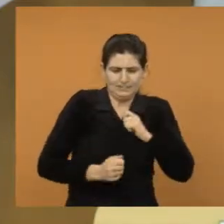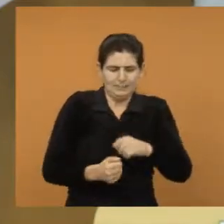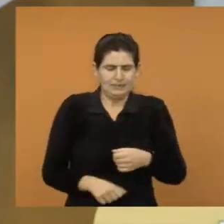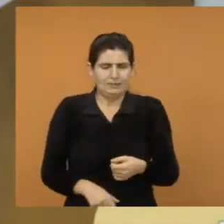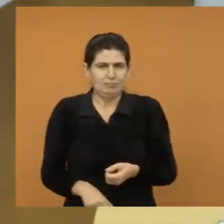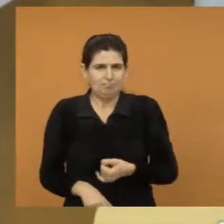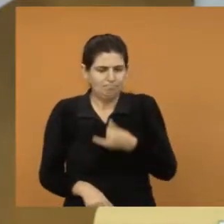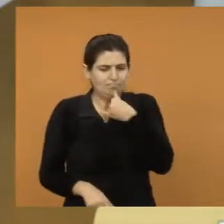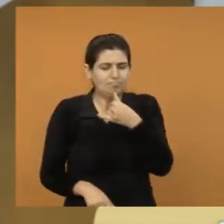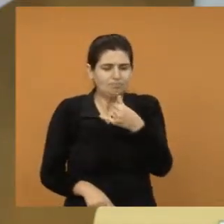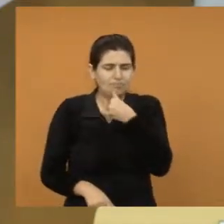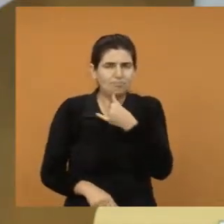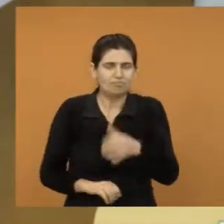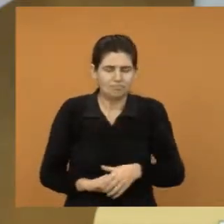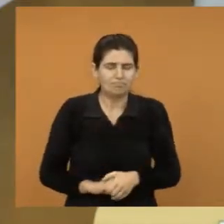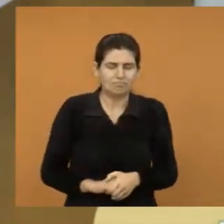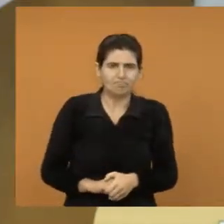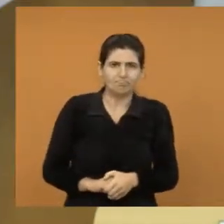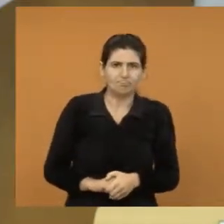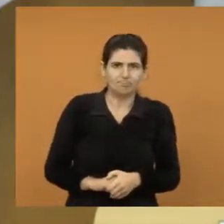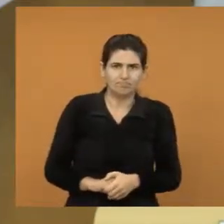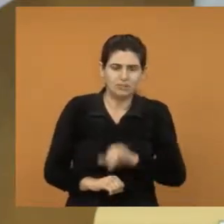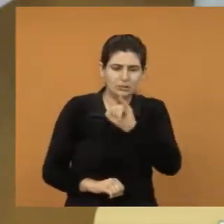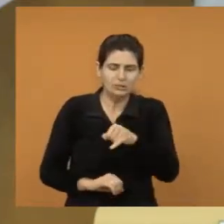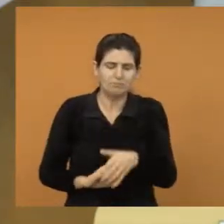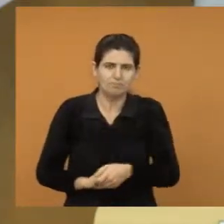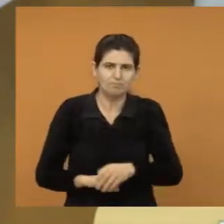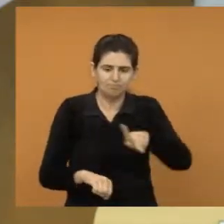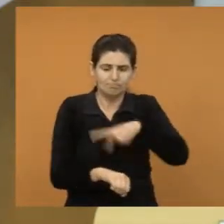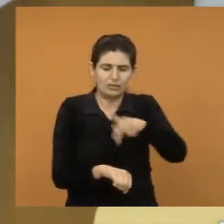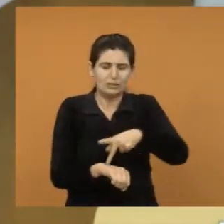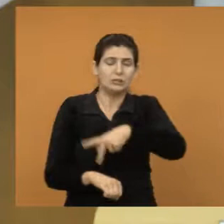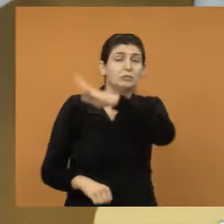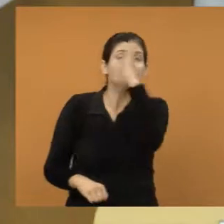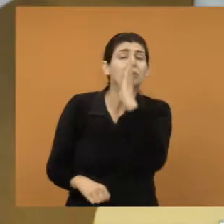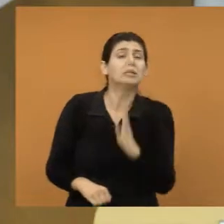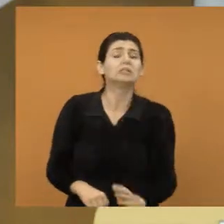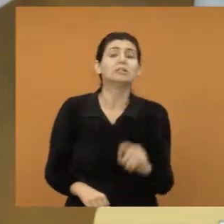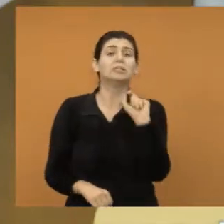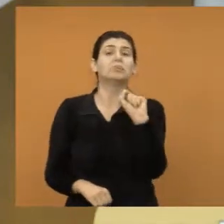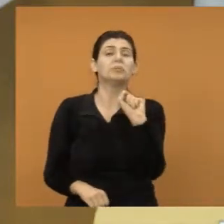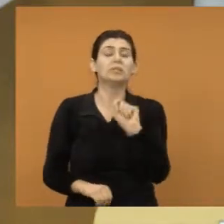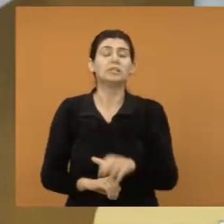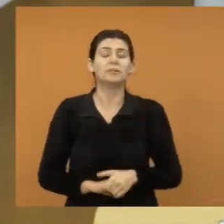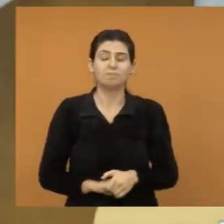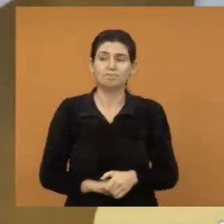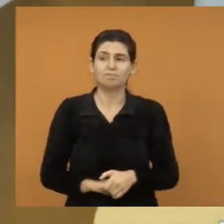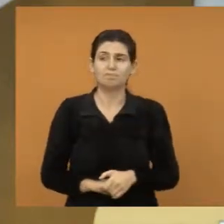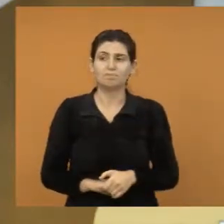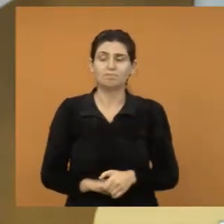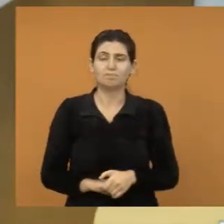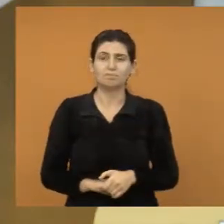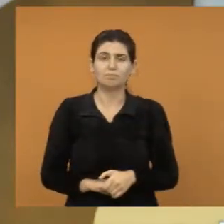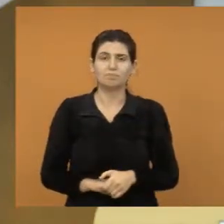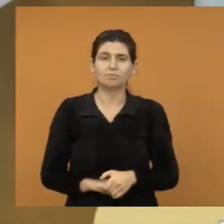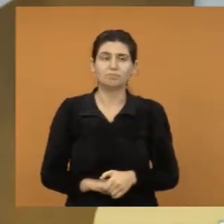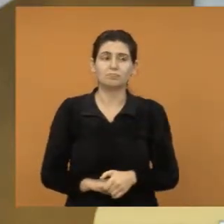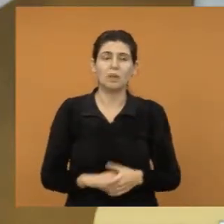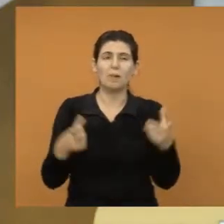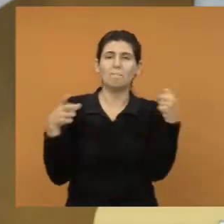perplexos. É fruto de um Brasil em que tem as